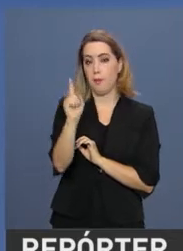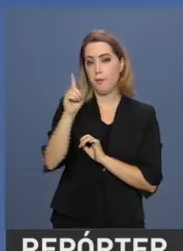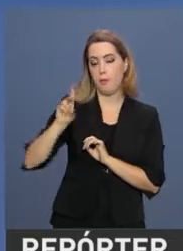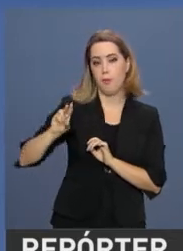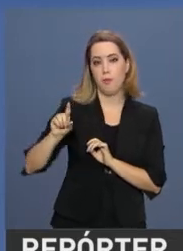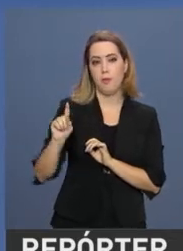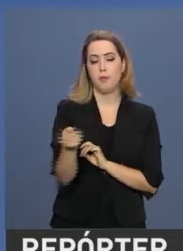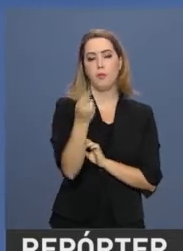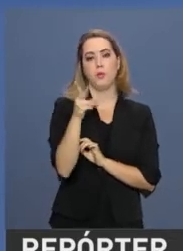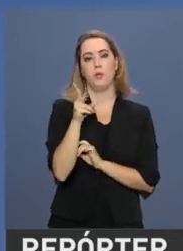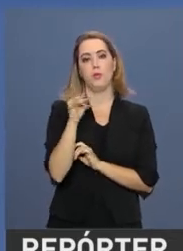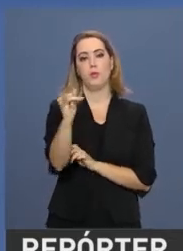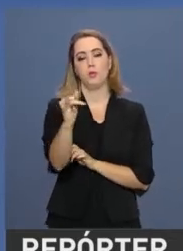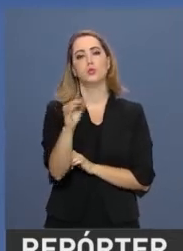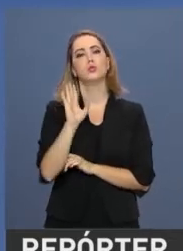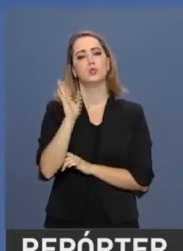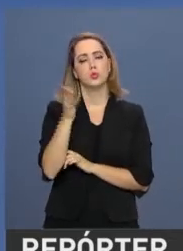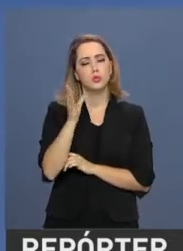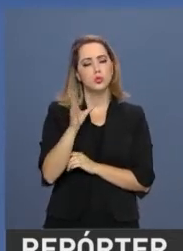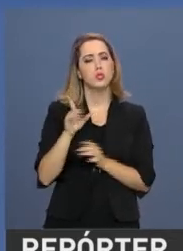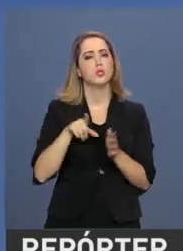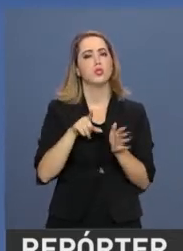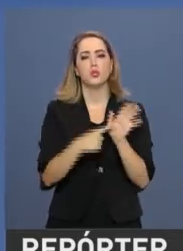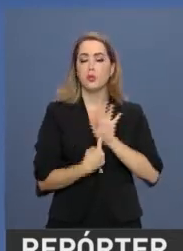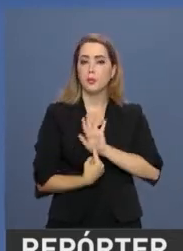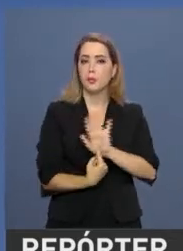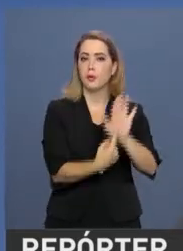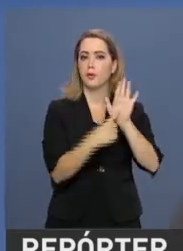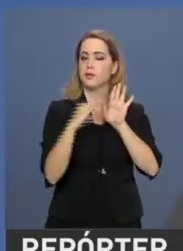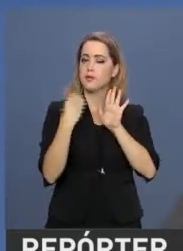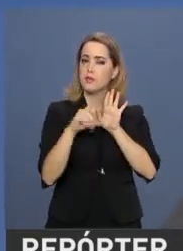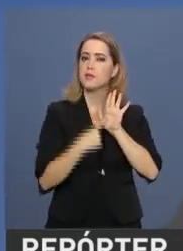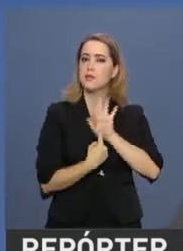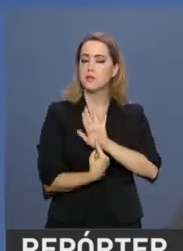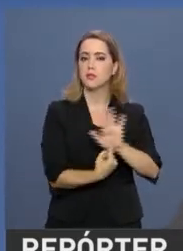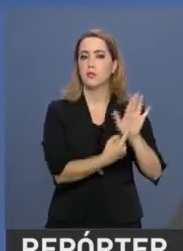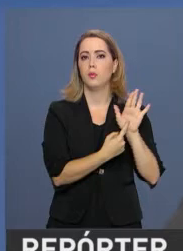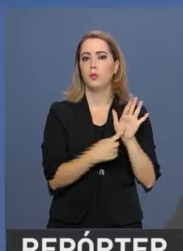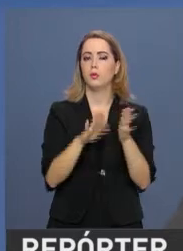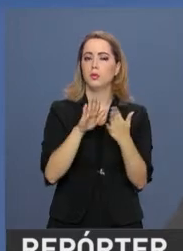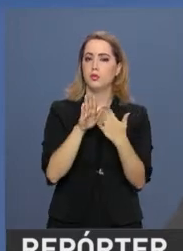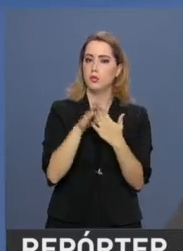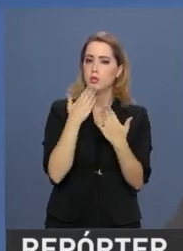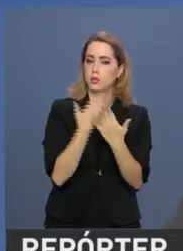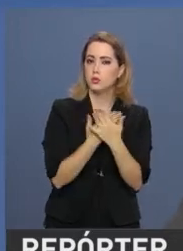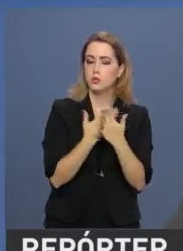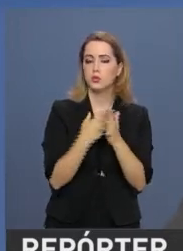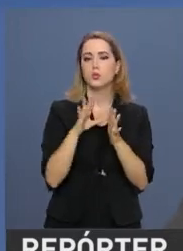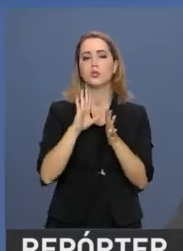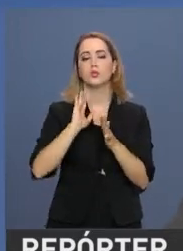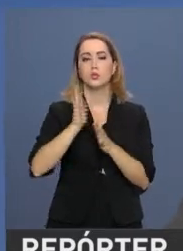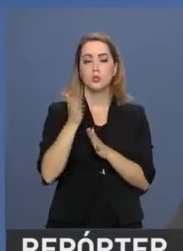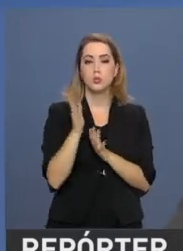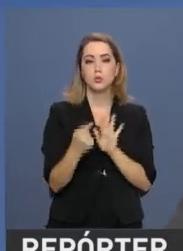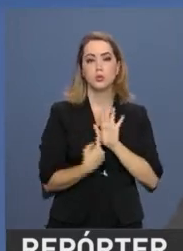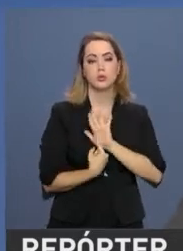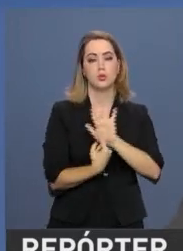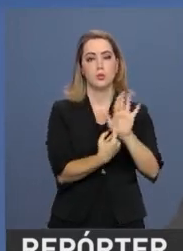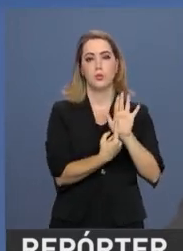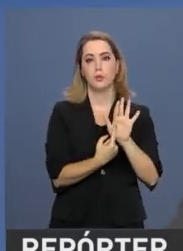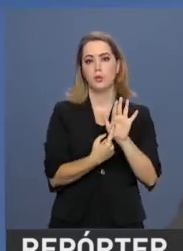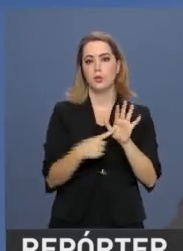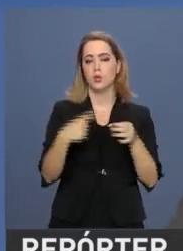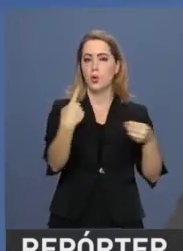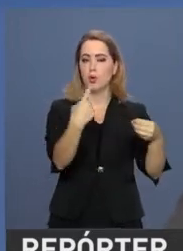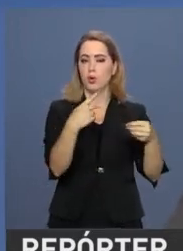estudos longitudinais mostram já vem mostrando estudos originais só que eles não estude nice são estudos feitos com populações